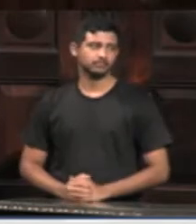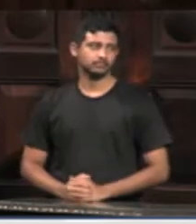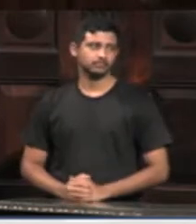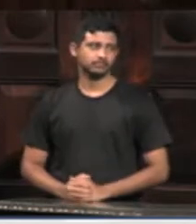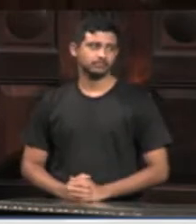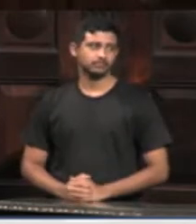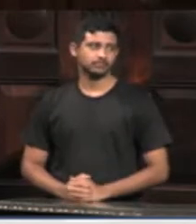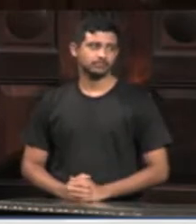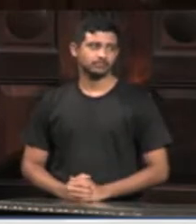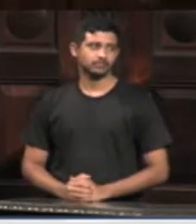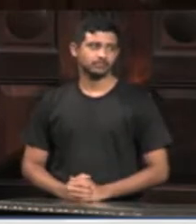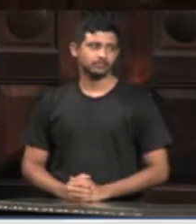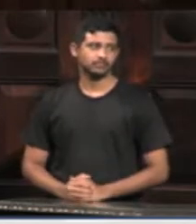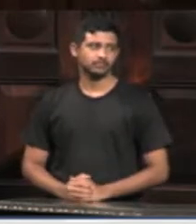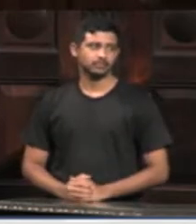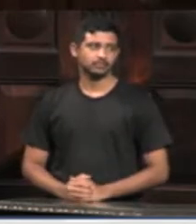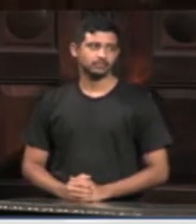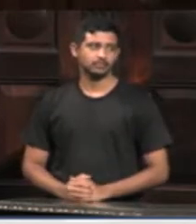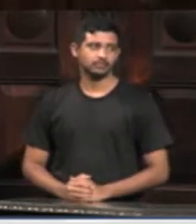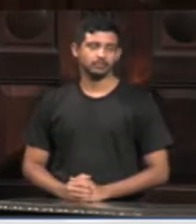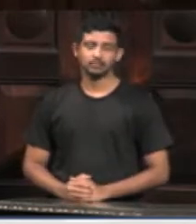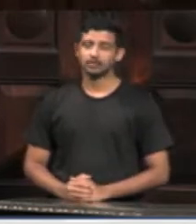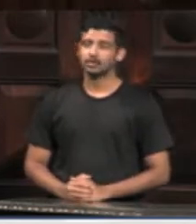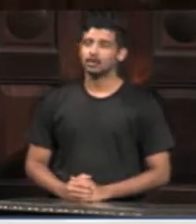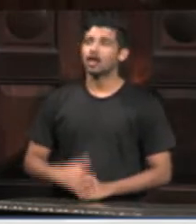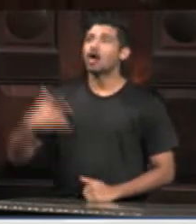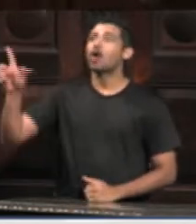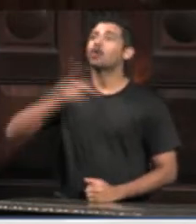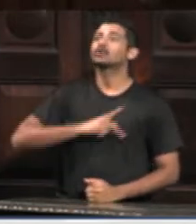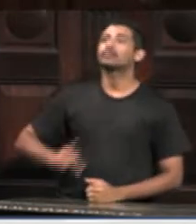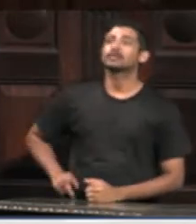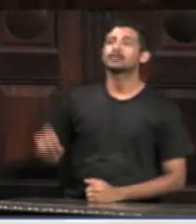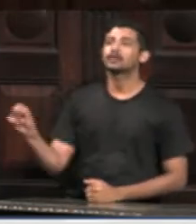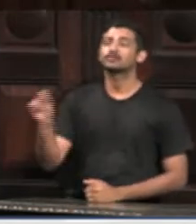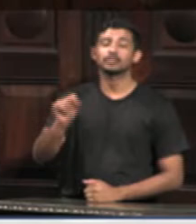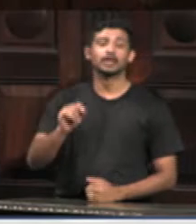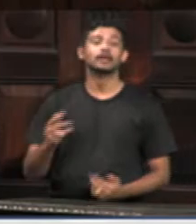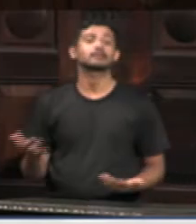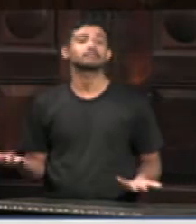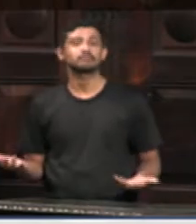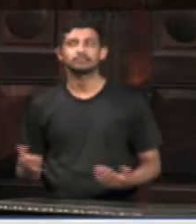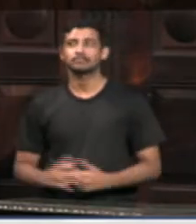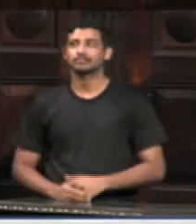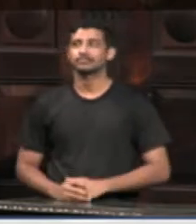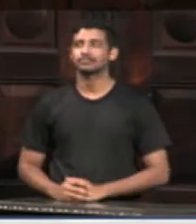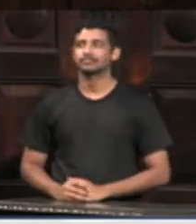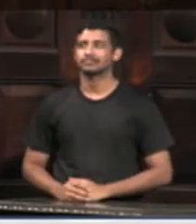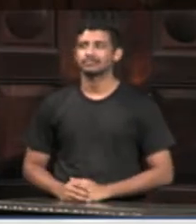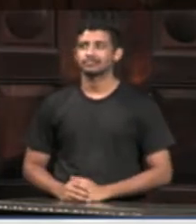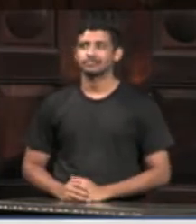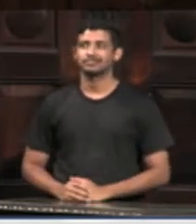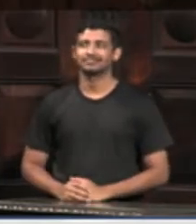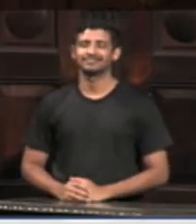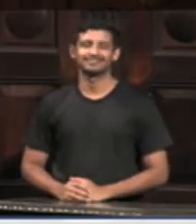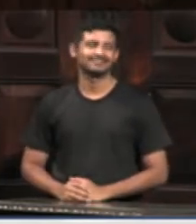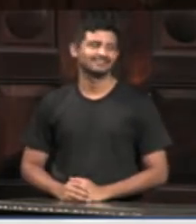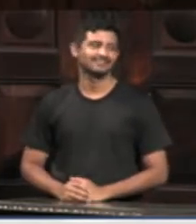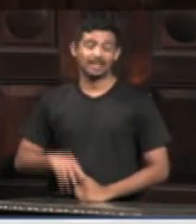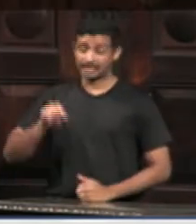quem será o próximo presidente da República. Se